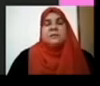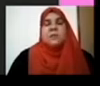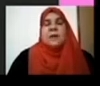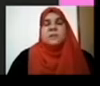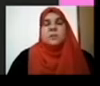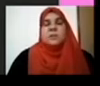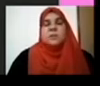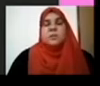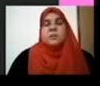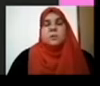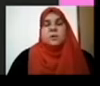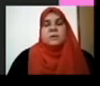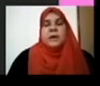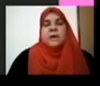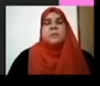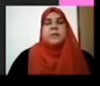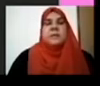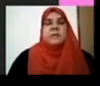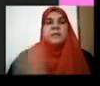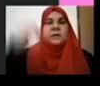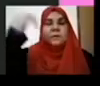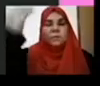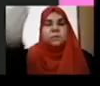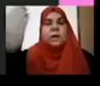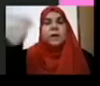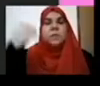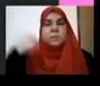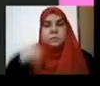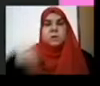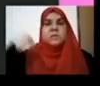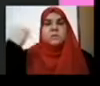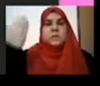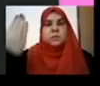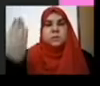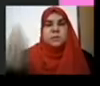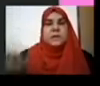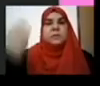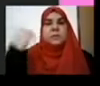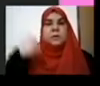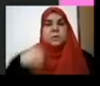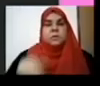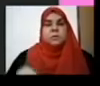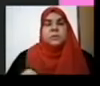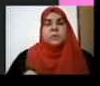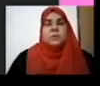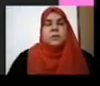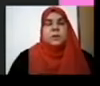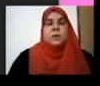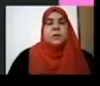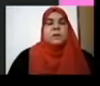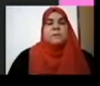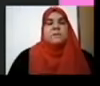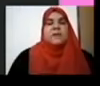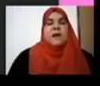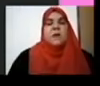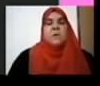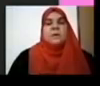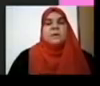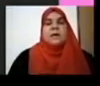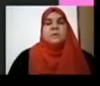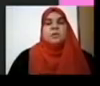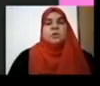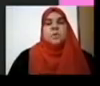eu elevo a sobre 12 ao quadrado, eu tenho que elevar tanto a quanto 12, tanto o numerador quanto o denominador. Vai ficar